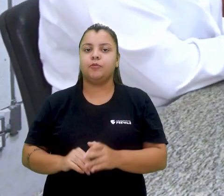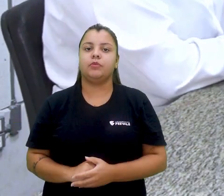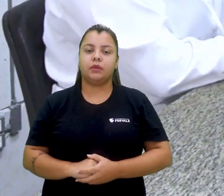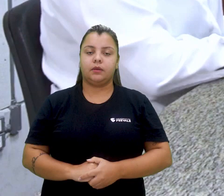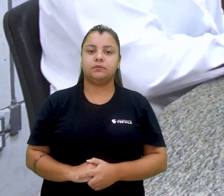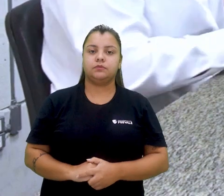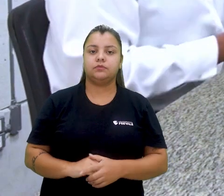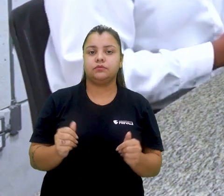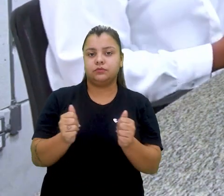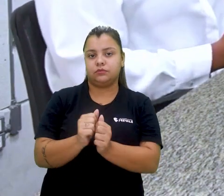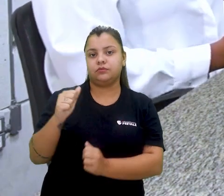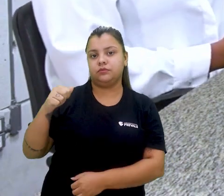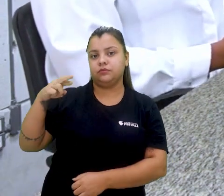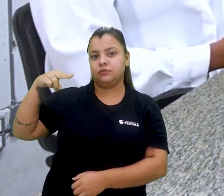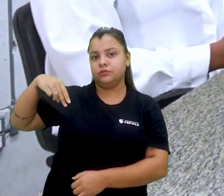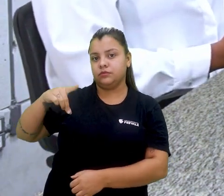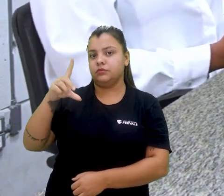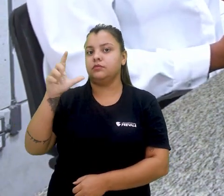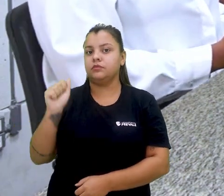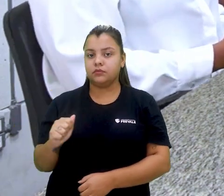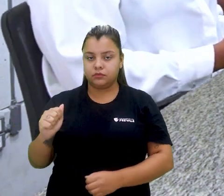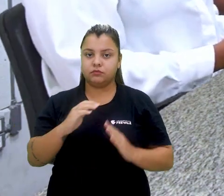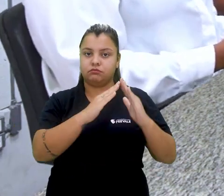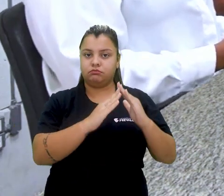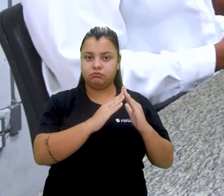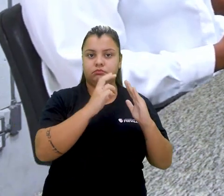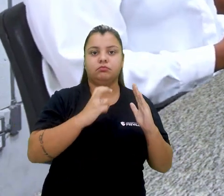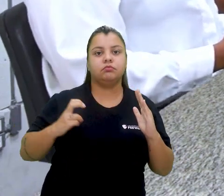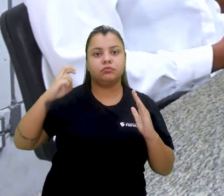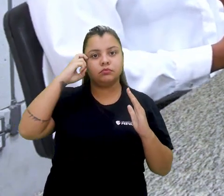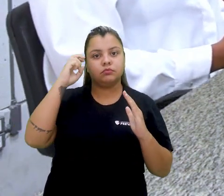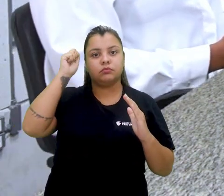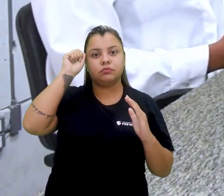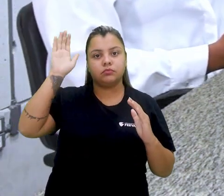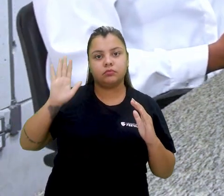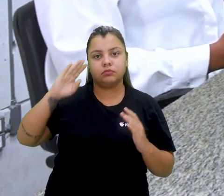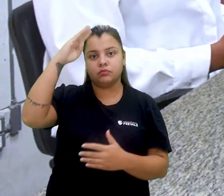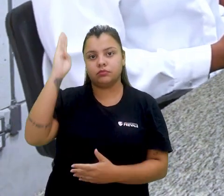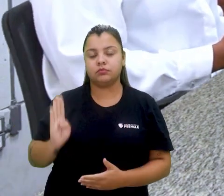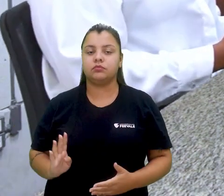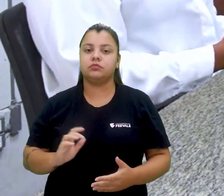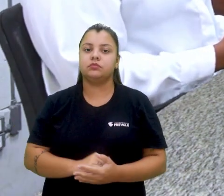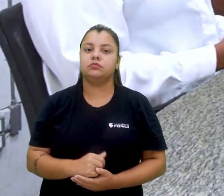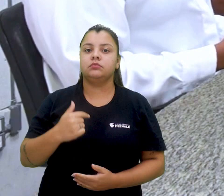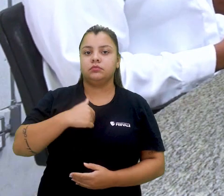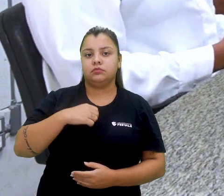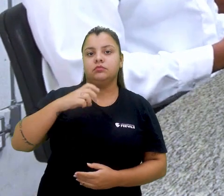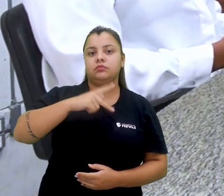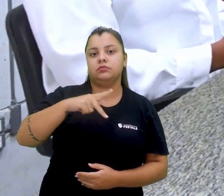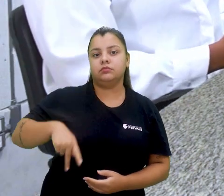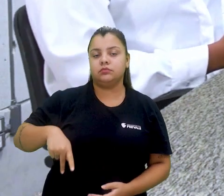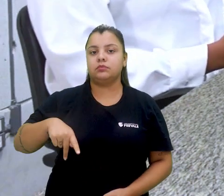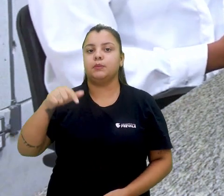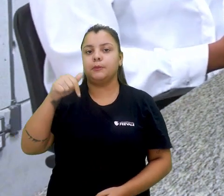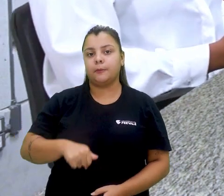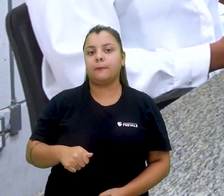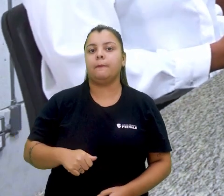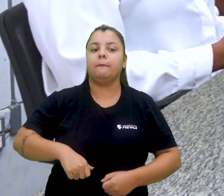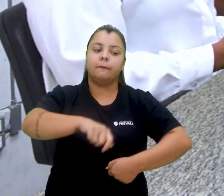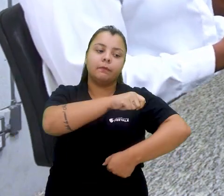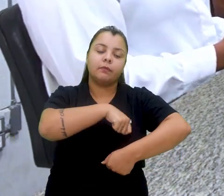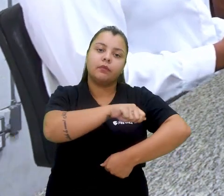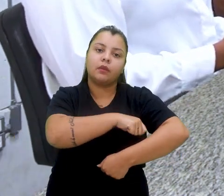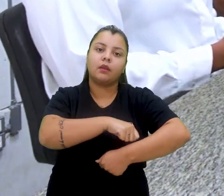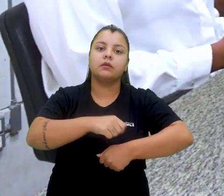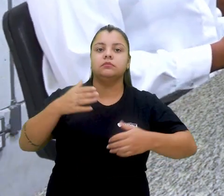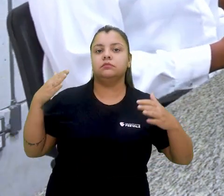fale Aruanda a morada da cultura e da história afa brasileira sou Edmilson Pujol Professor aqui dos cursos de gastronomia e turismo e a